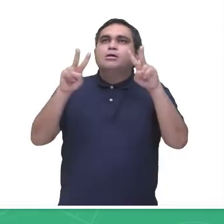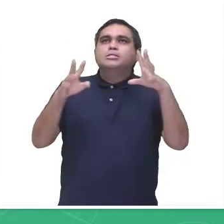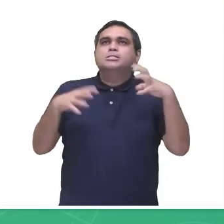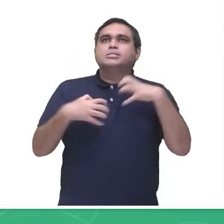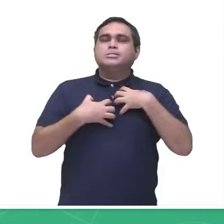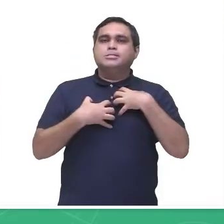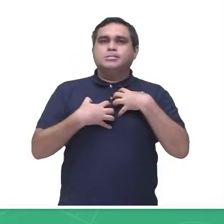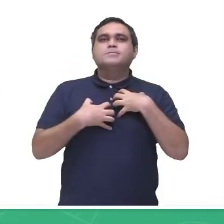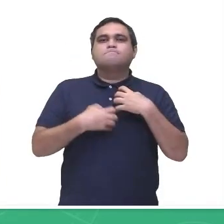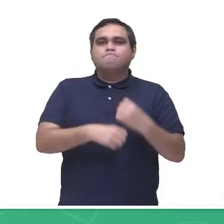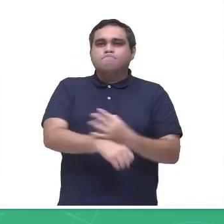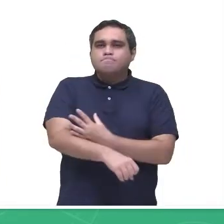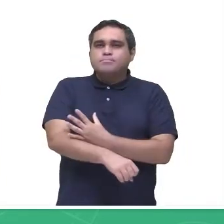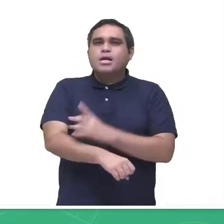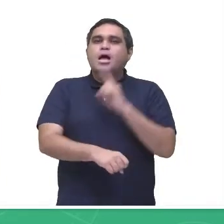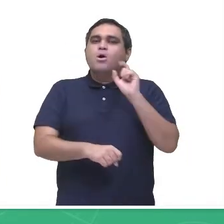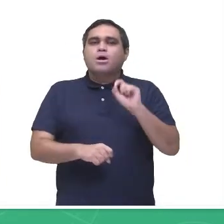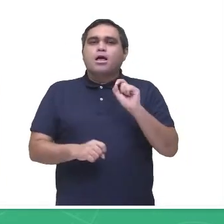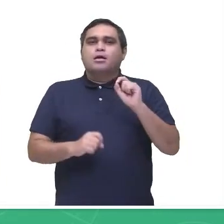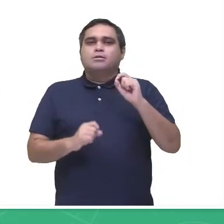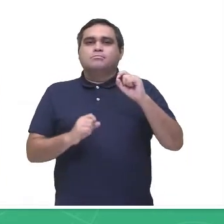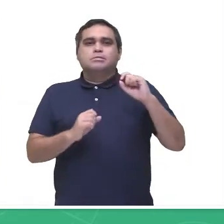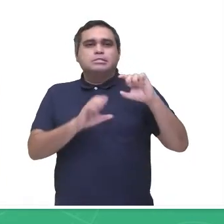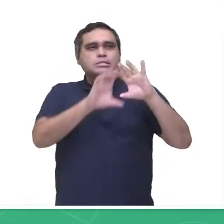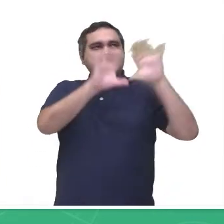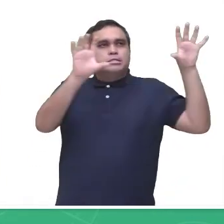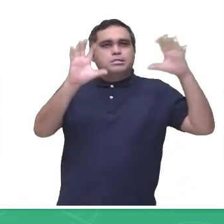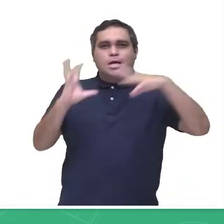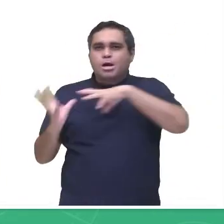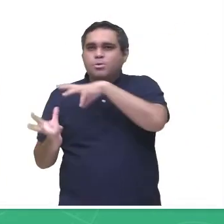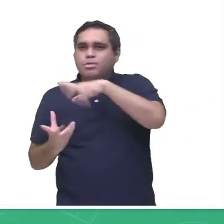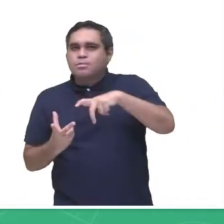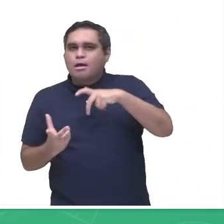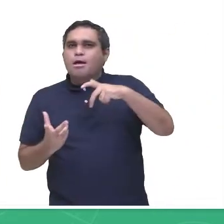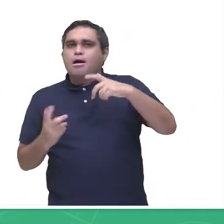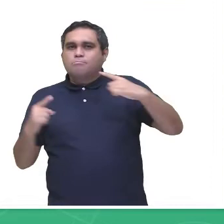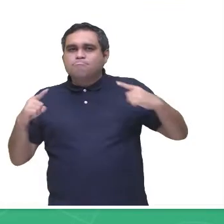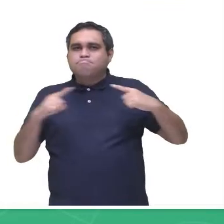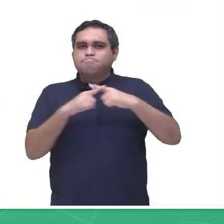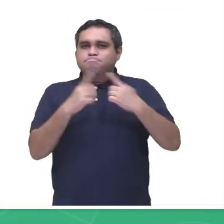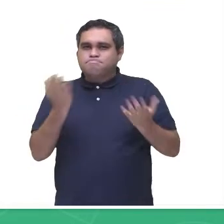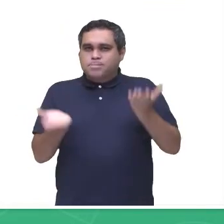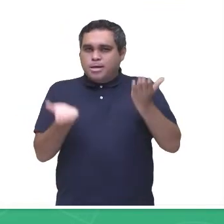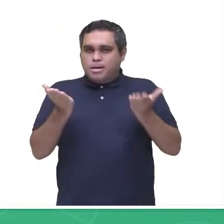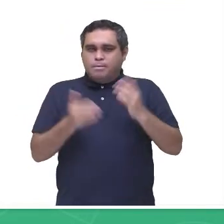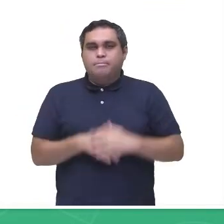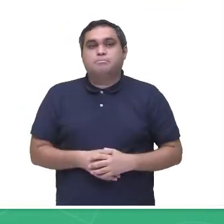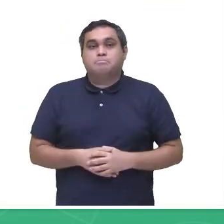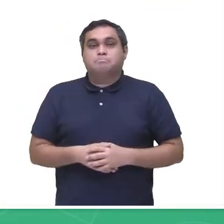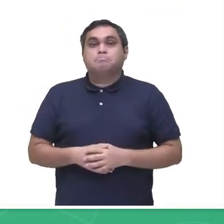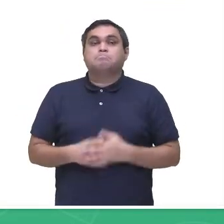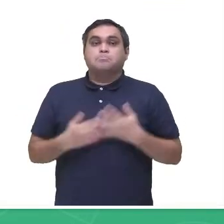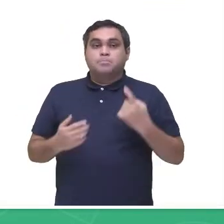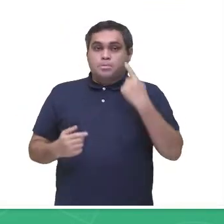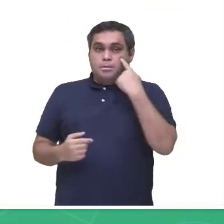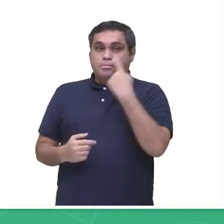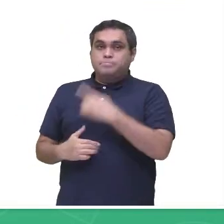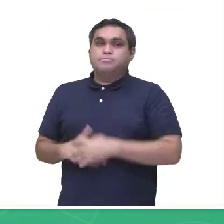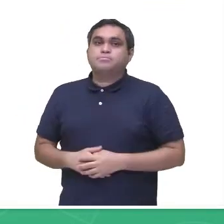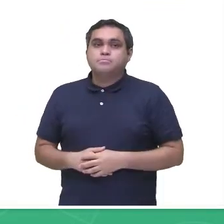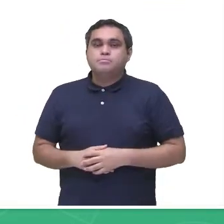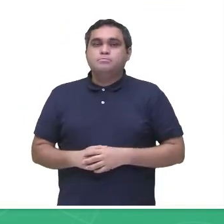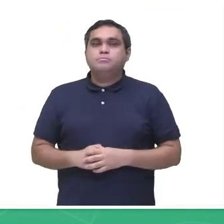dualidade, céu e terra, vão estar muito presentes. E aí, continuando, vamos lá? Então, a arte